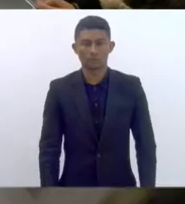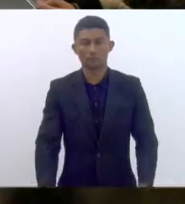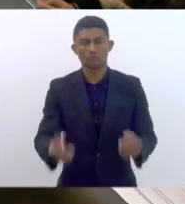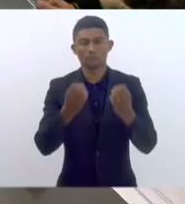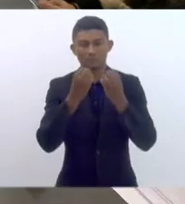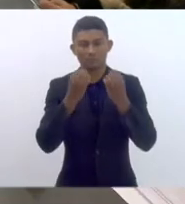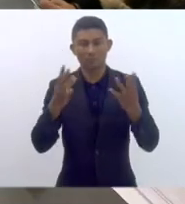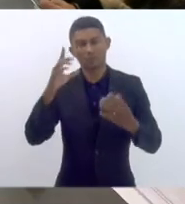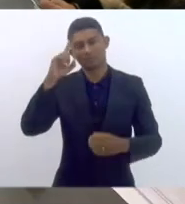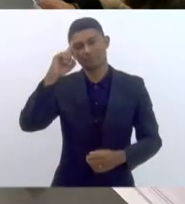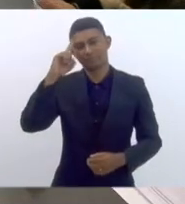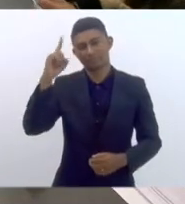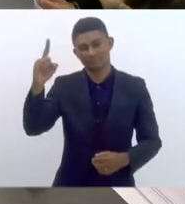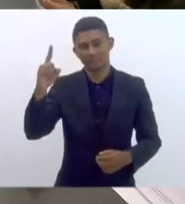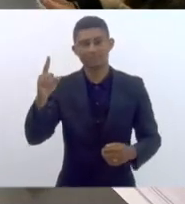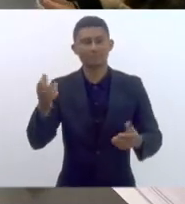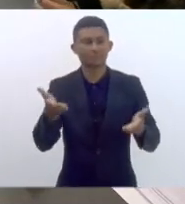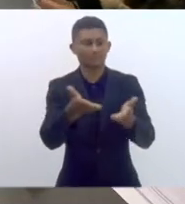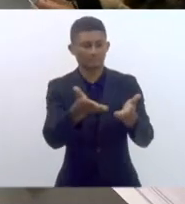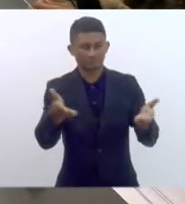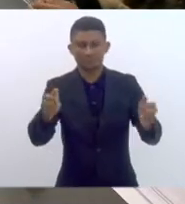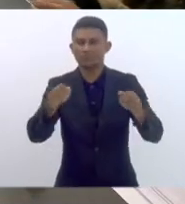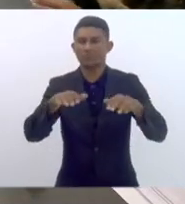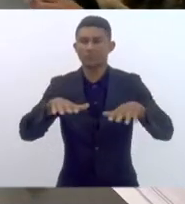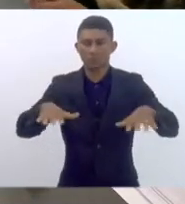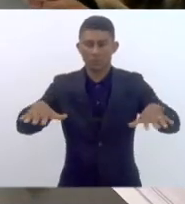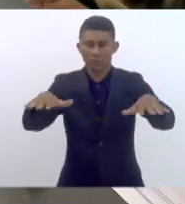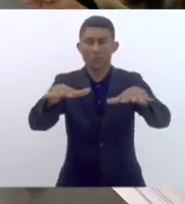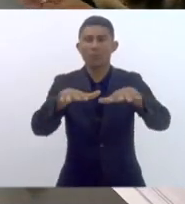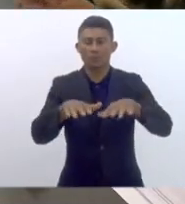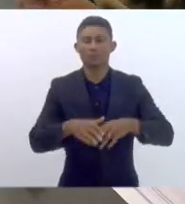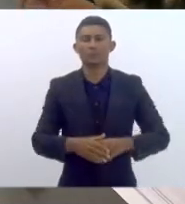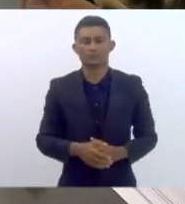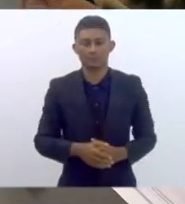Bom dia a todas e todos.